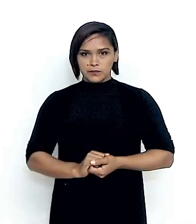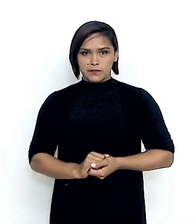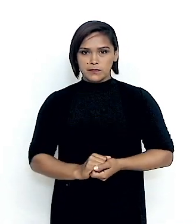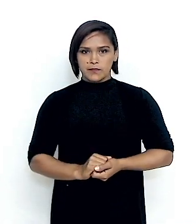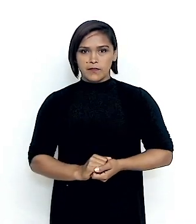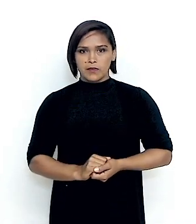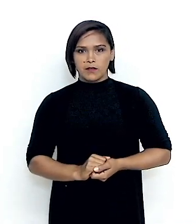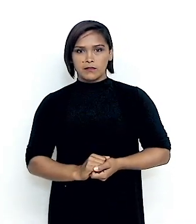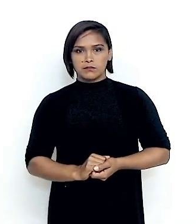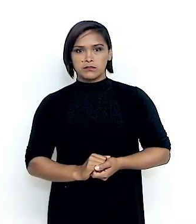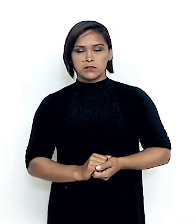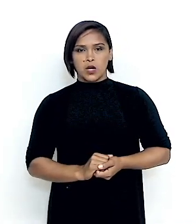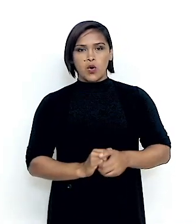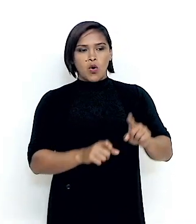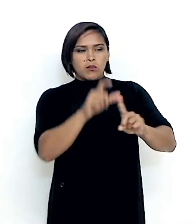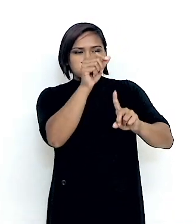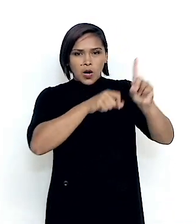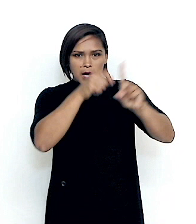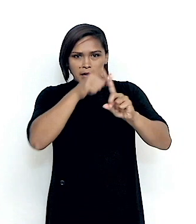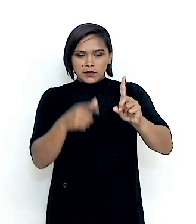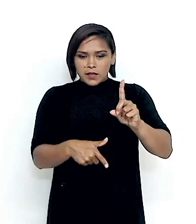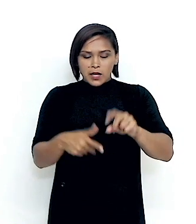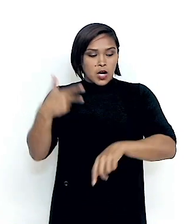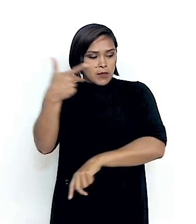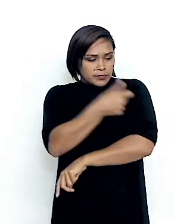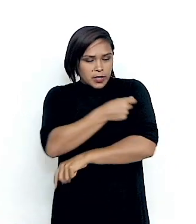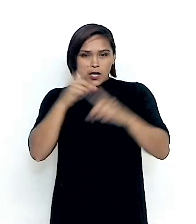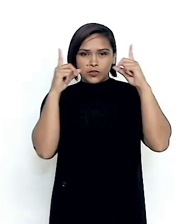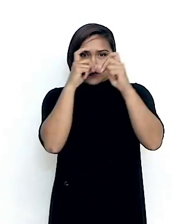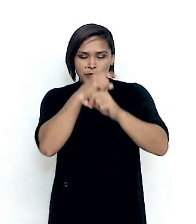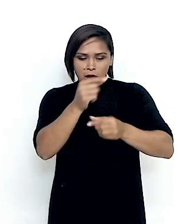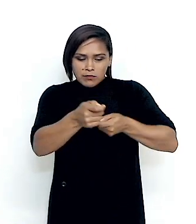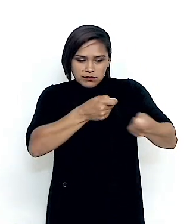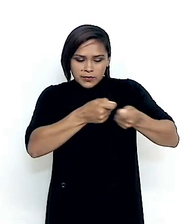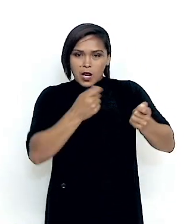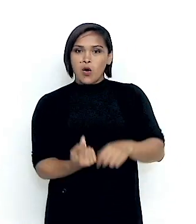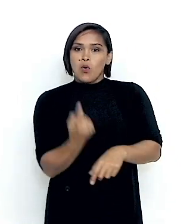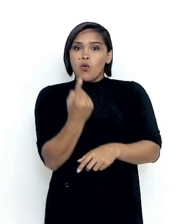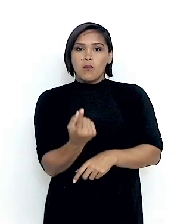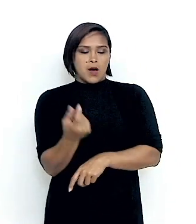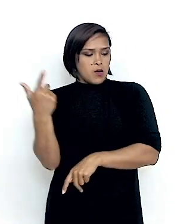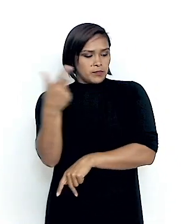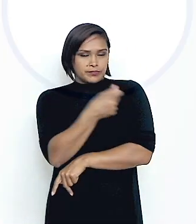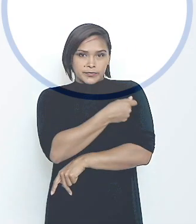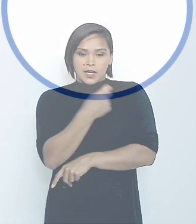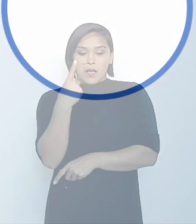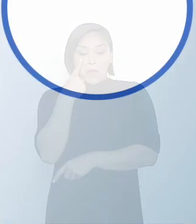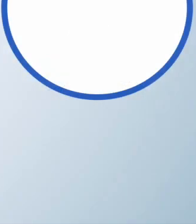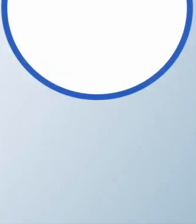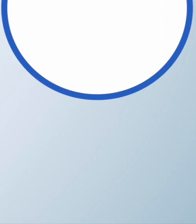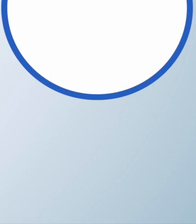o calendário de doses seja mais difícil de controlar. Uma dose só seria mais interessante.